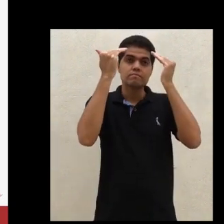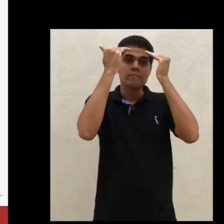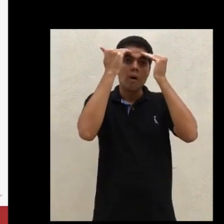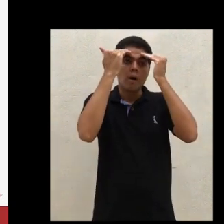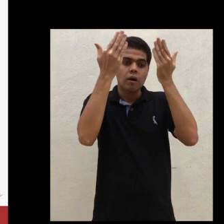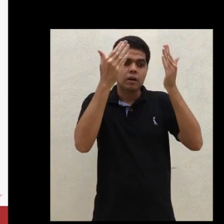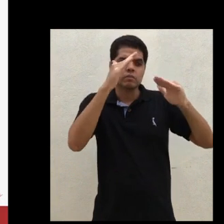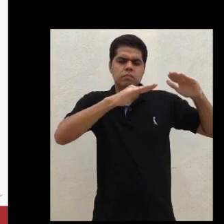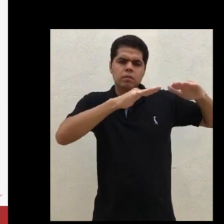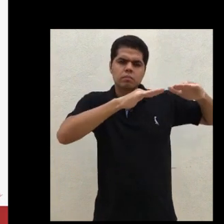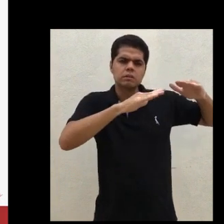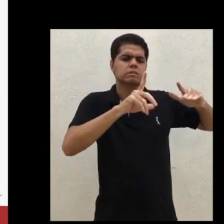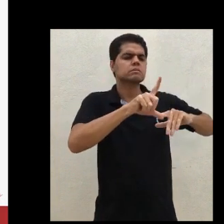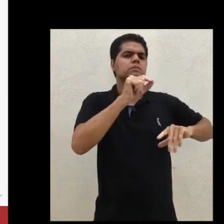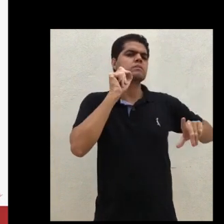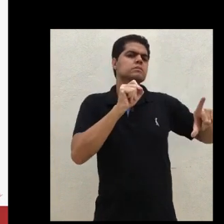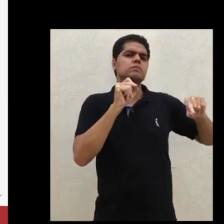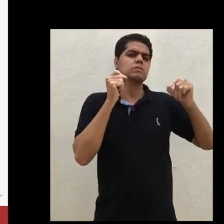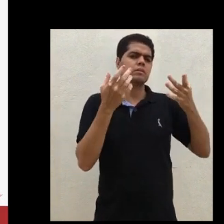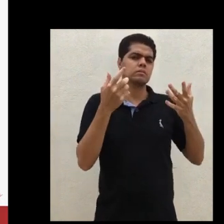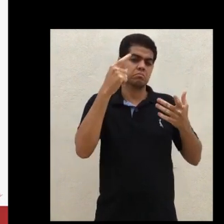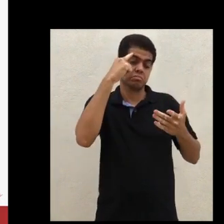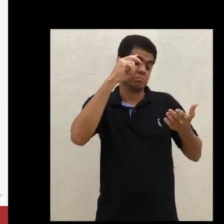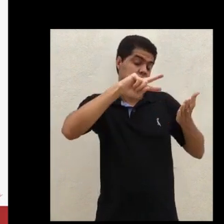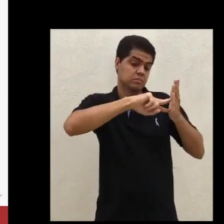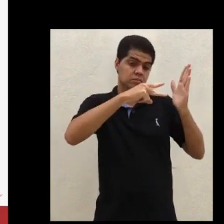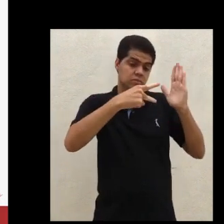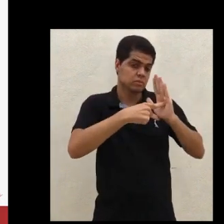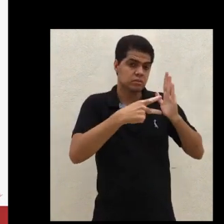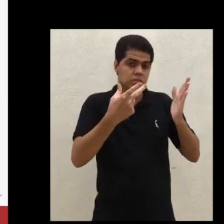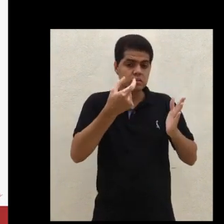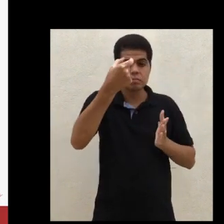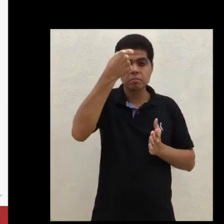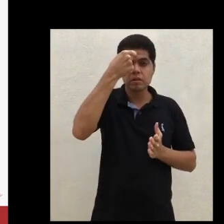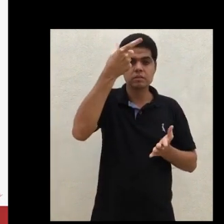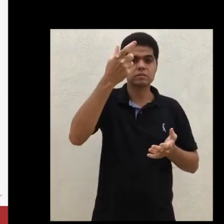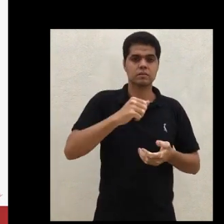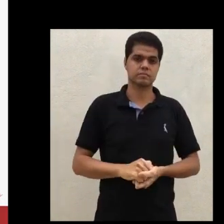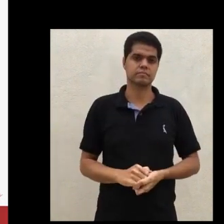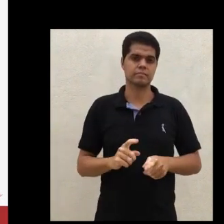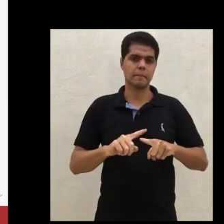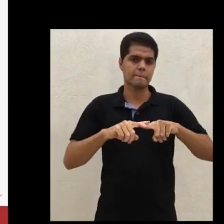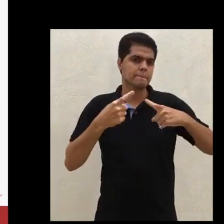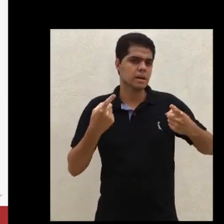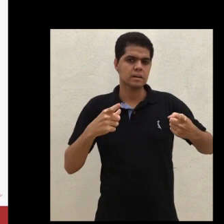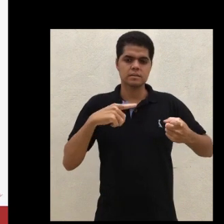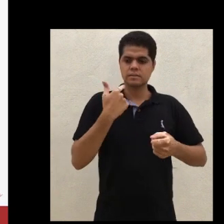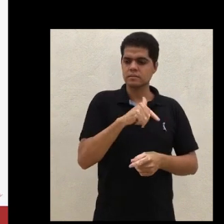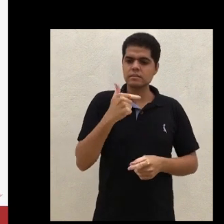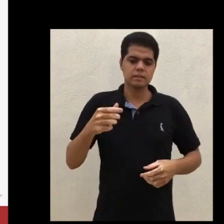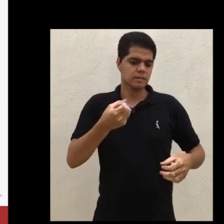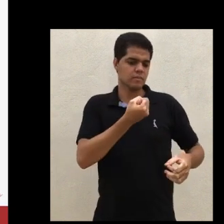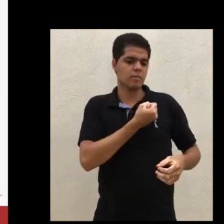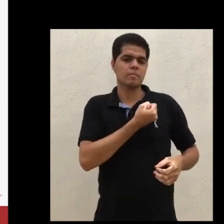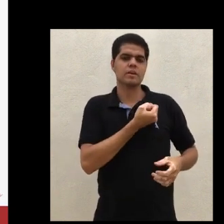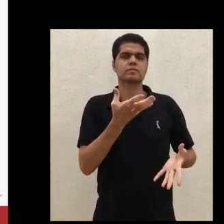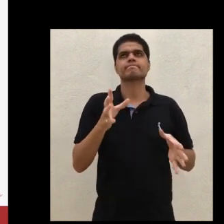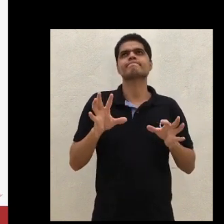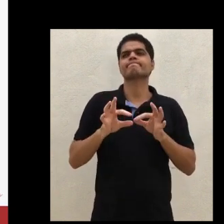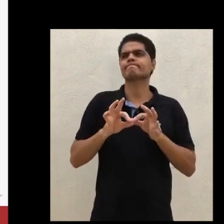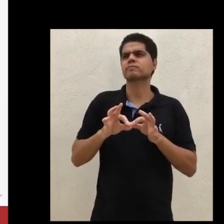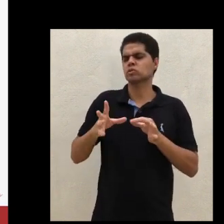uma medida subjetiva, tá? A gente tem um conceito psicológico, um conceito mental, mas você não